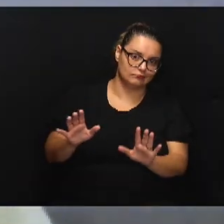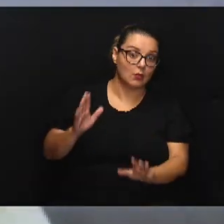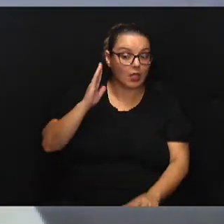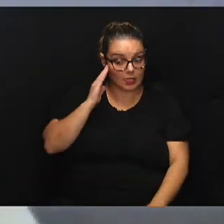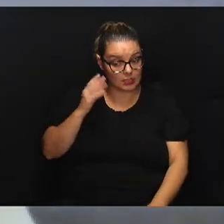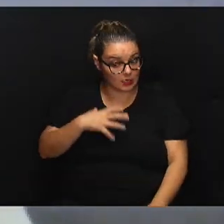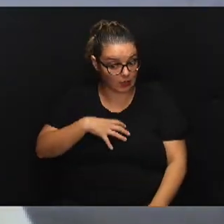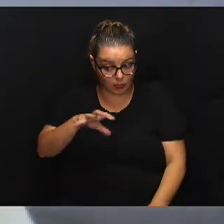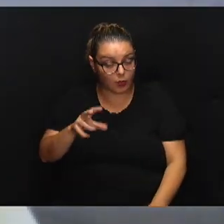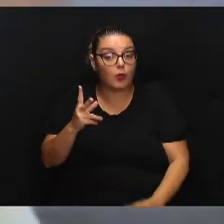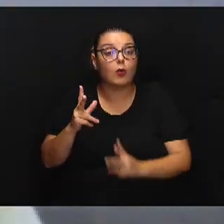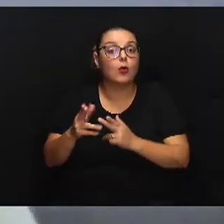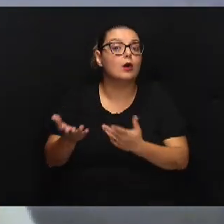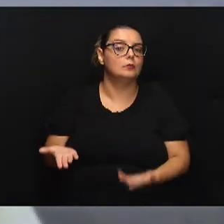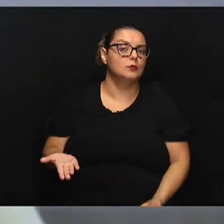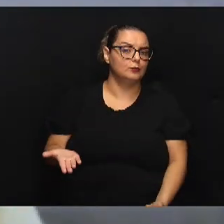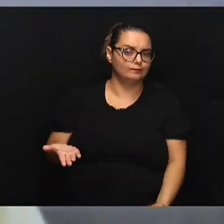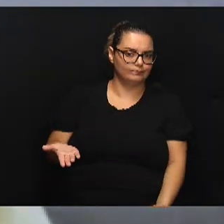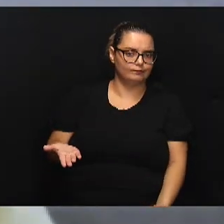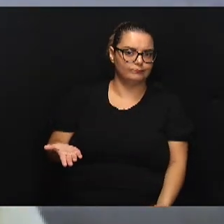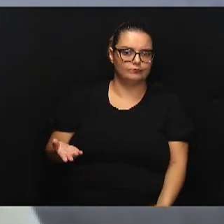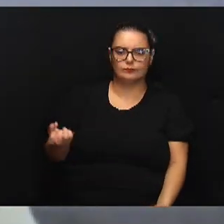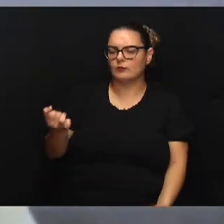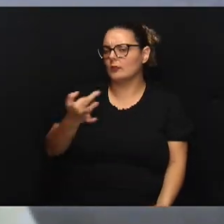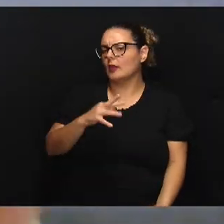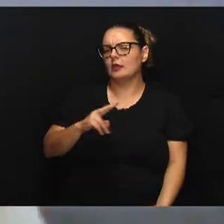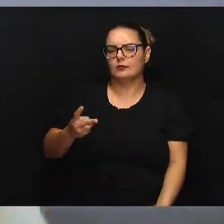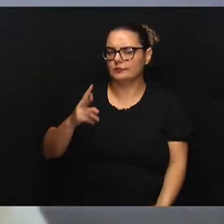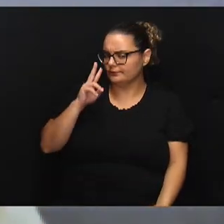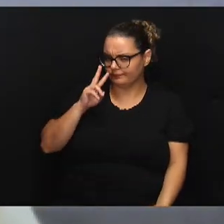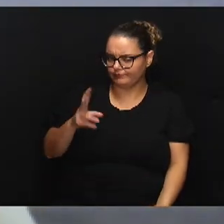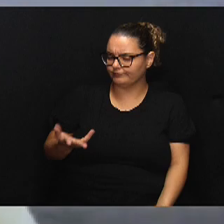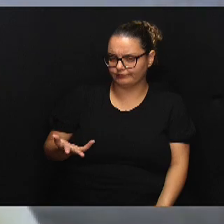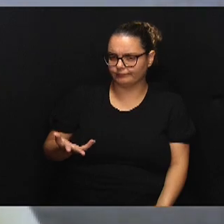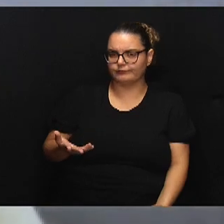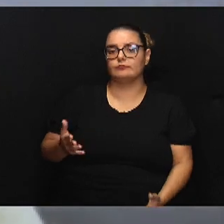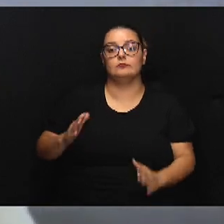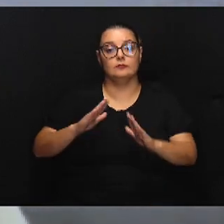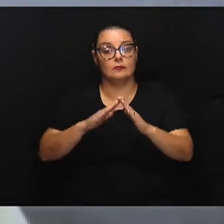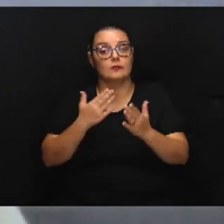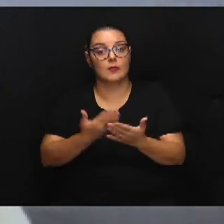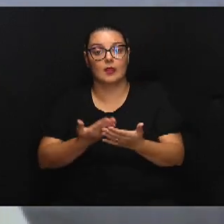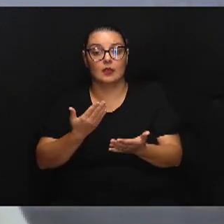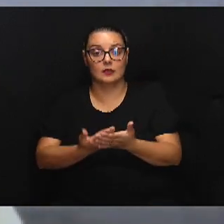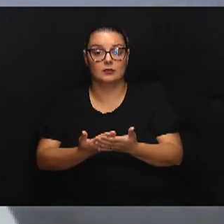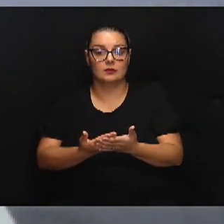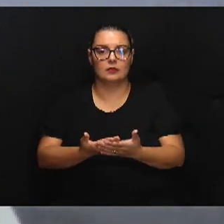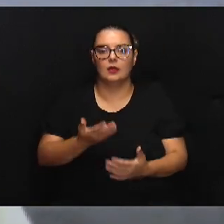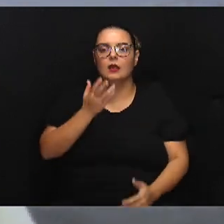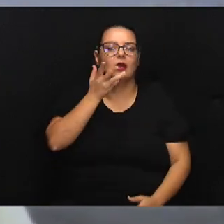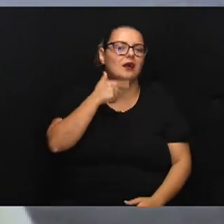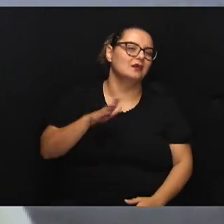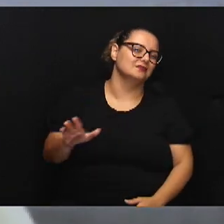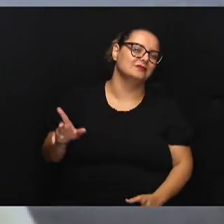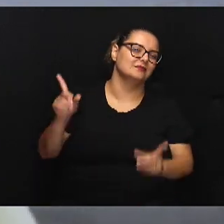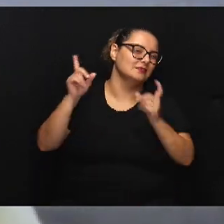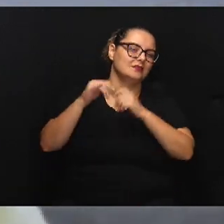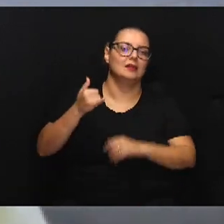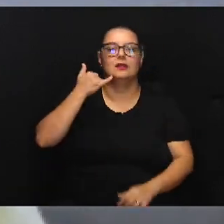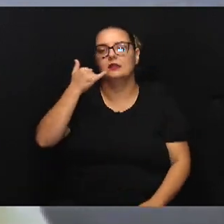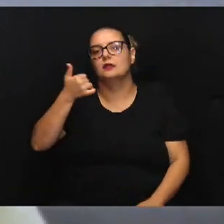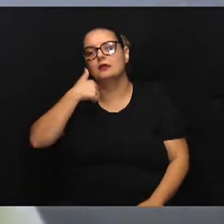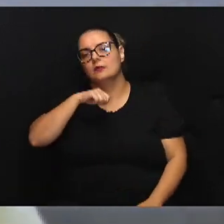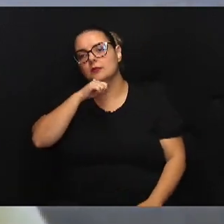é. Quantas vezes eu já vi a escola, a criança está dando muito trabalho, liga para a mãe,